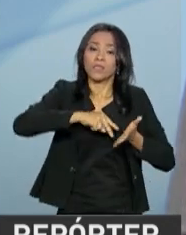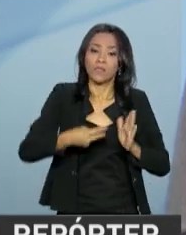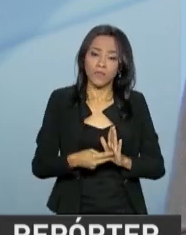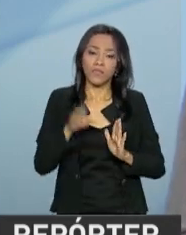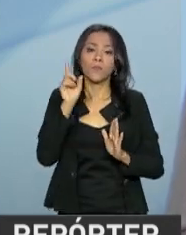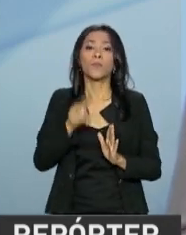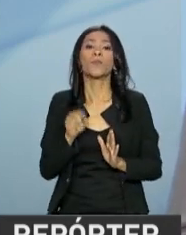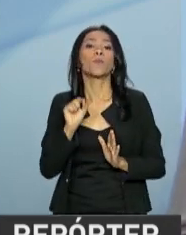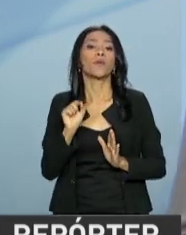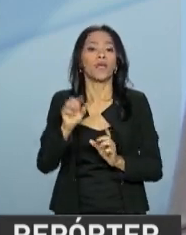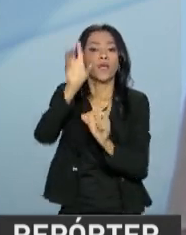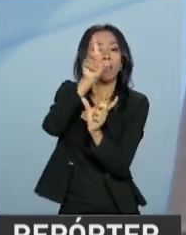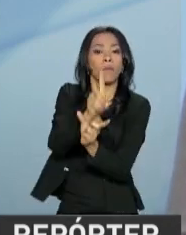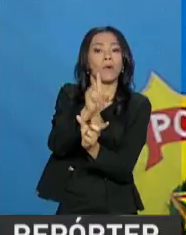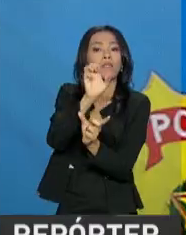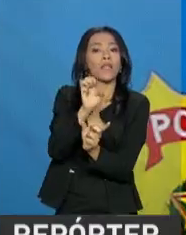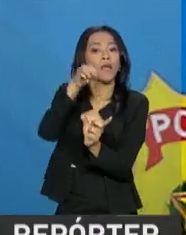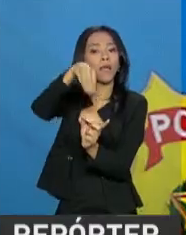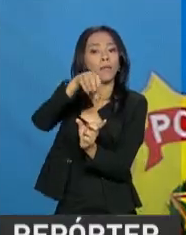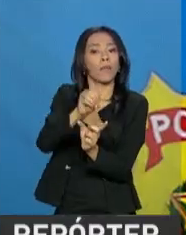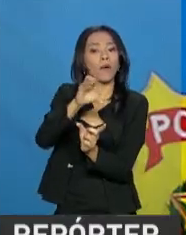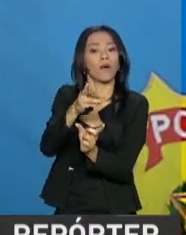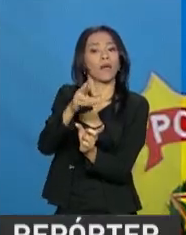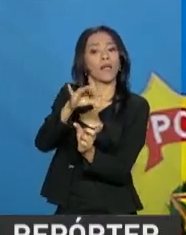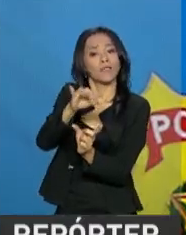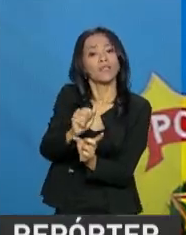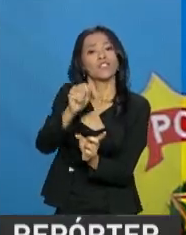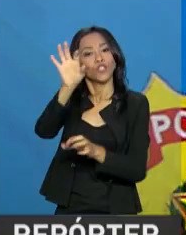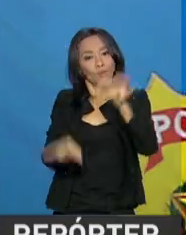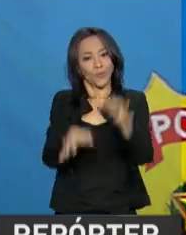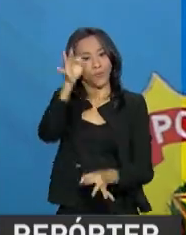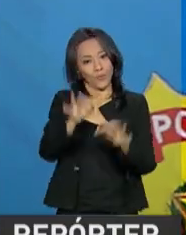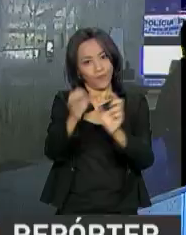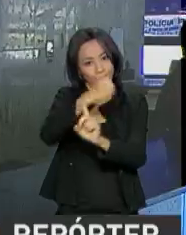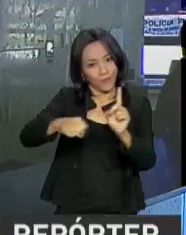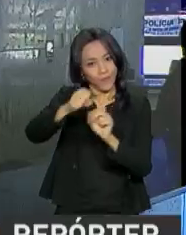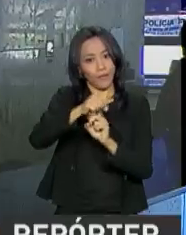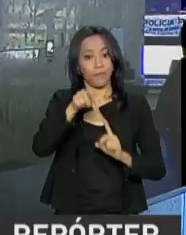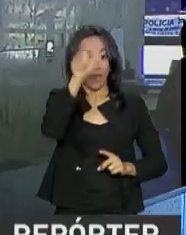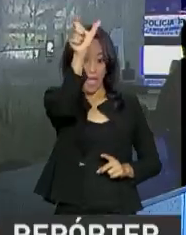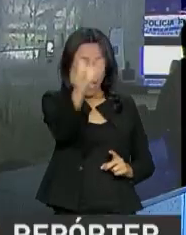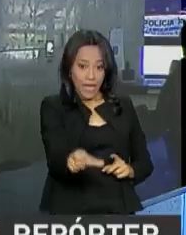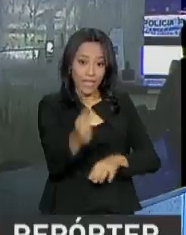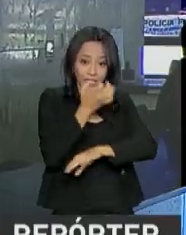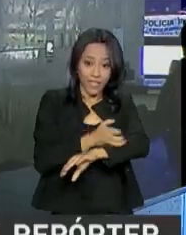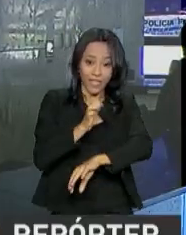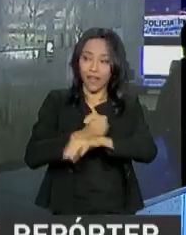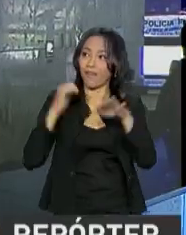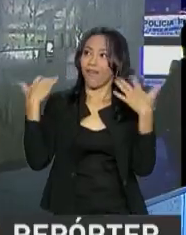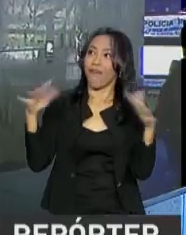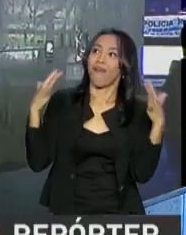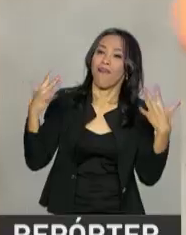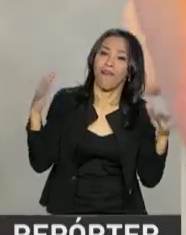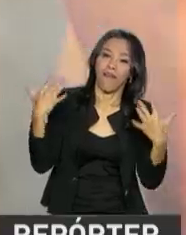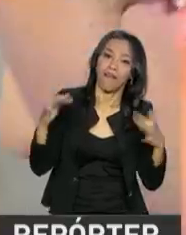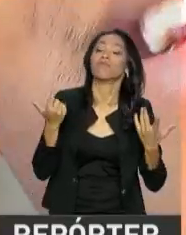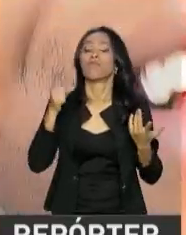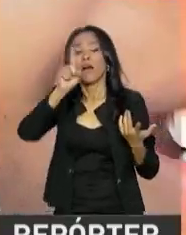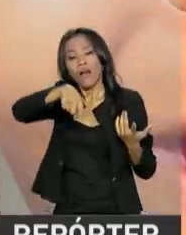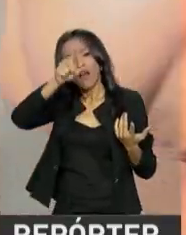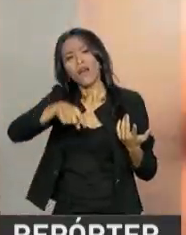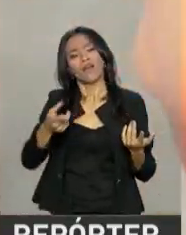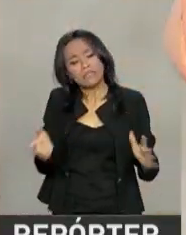com justiça social o estagiário marcos comemorou a medida para ele a iniciativa deve incentivar